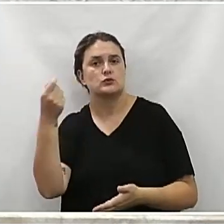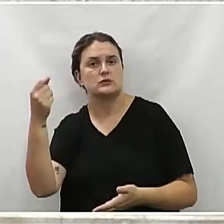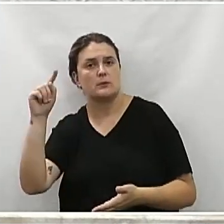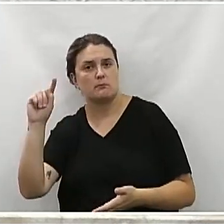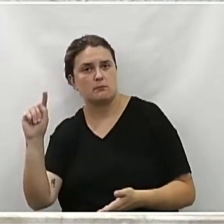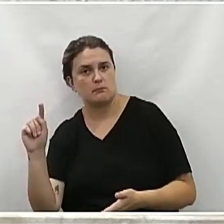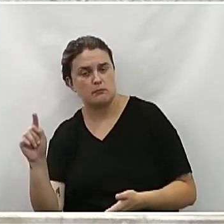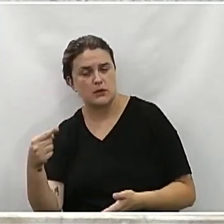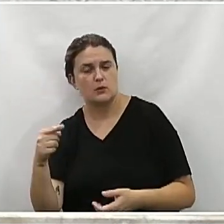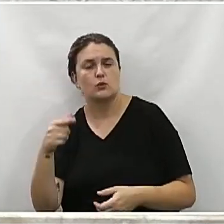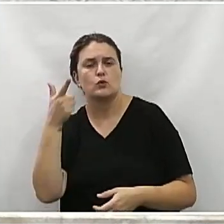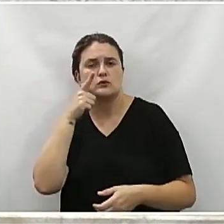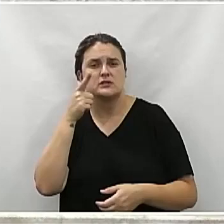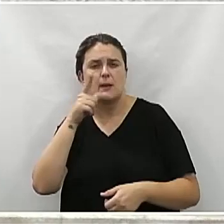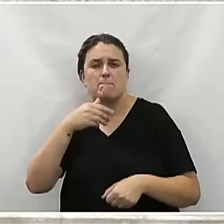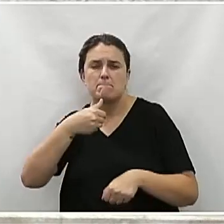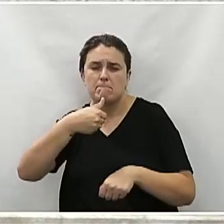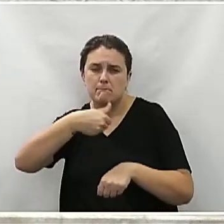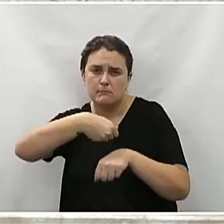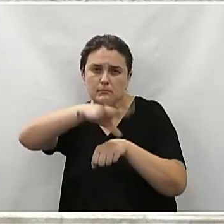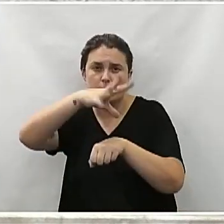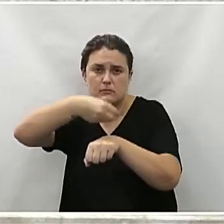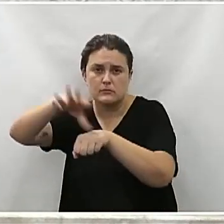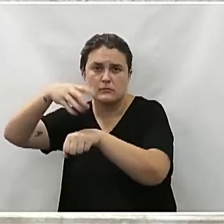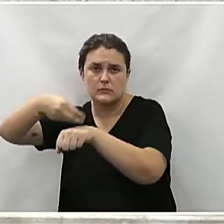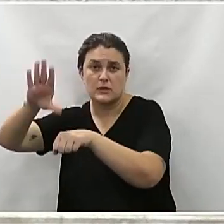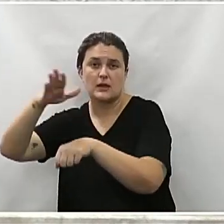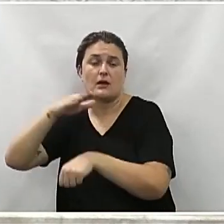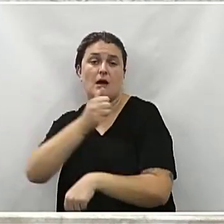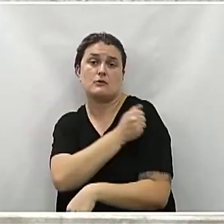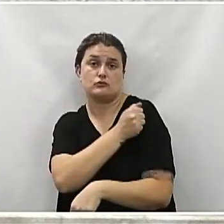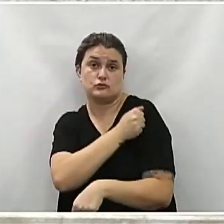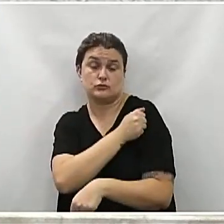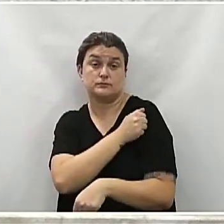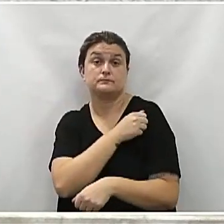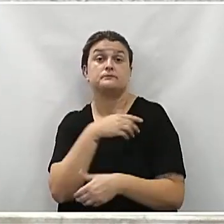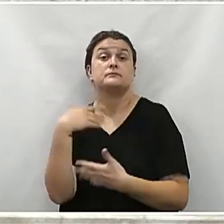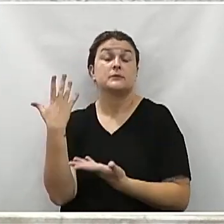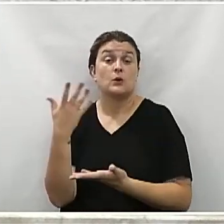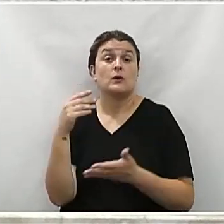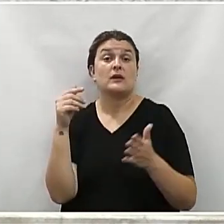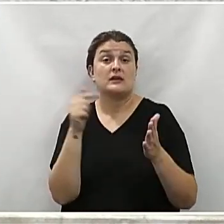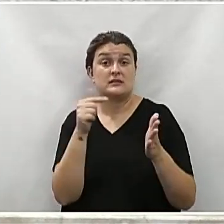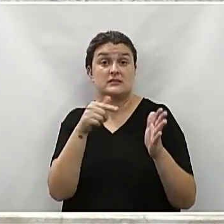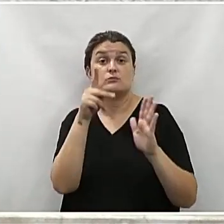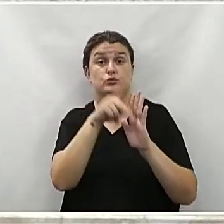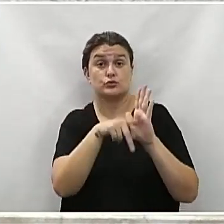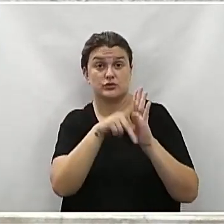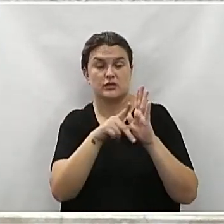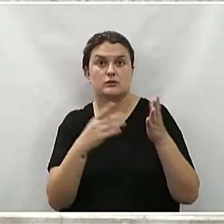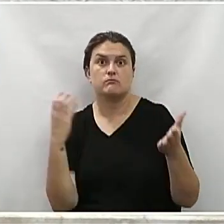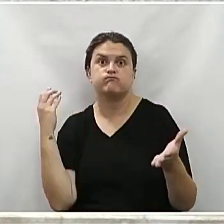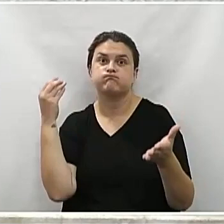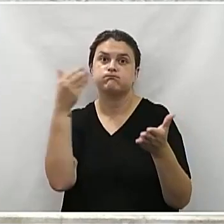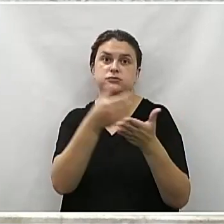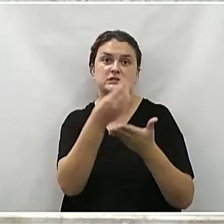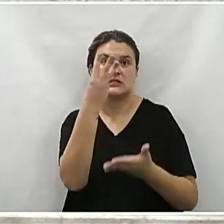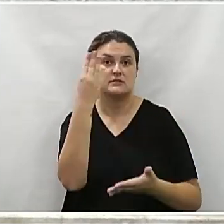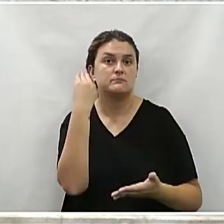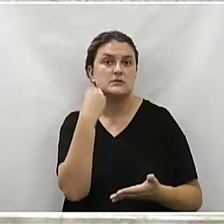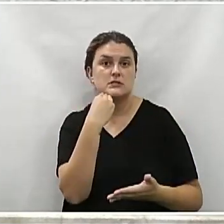atingir um número ainda maior que 2021. Desde sua criação, o programa recebeu investimentos de R$,6 milhões,